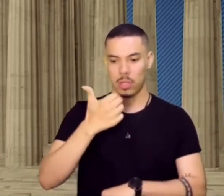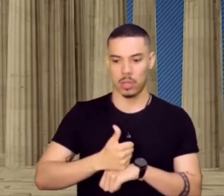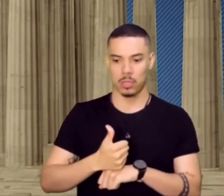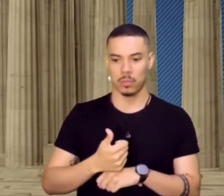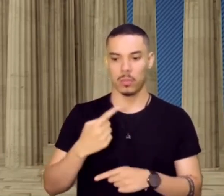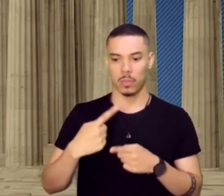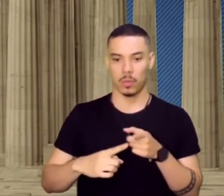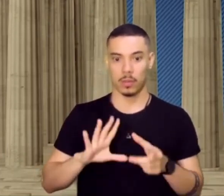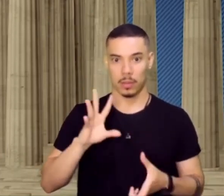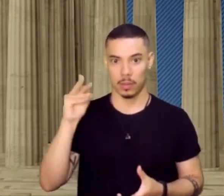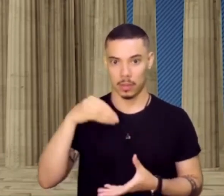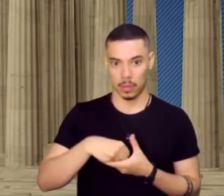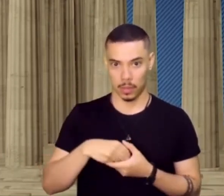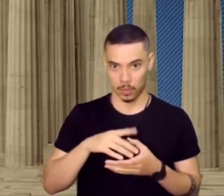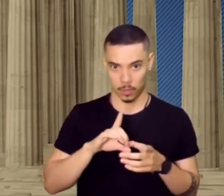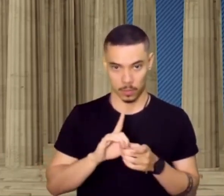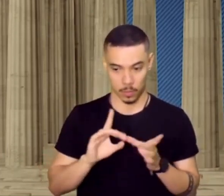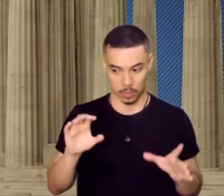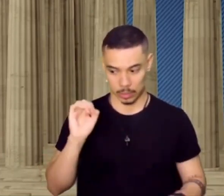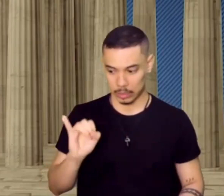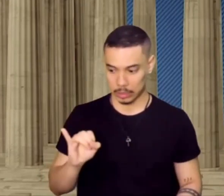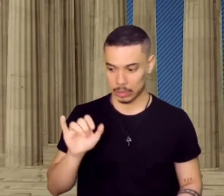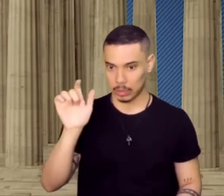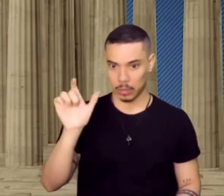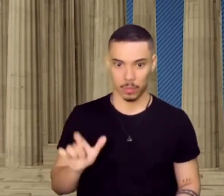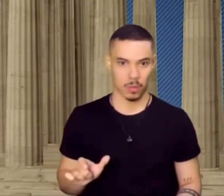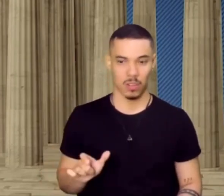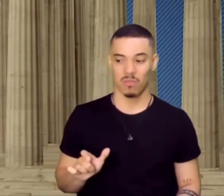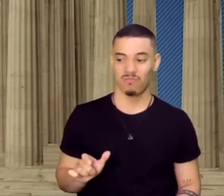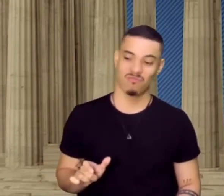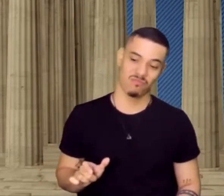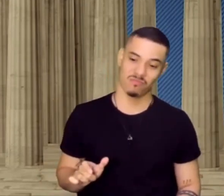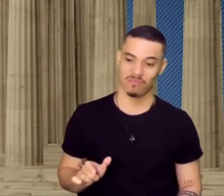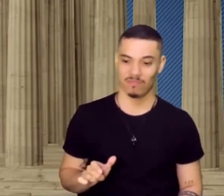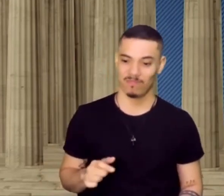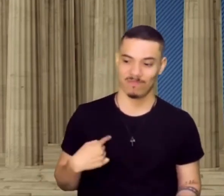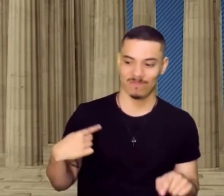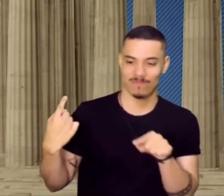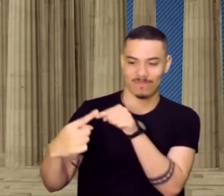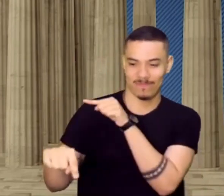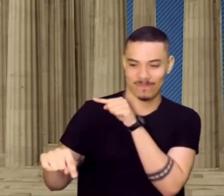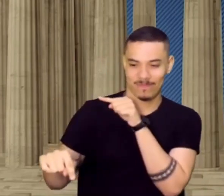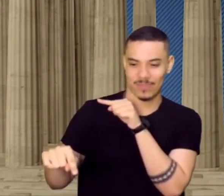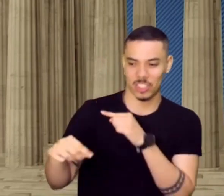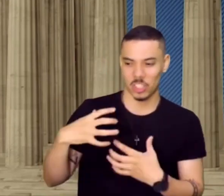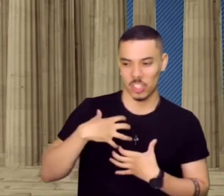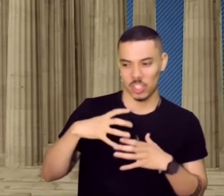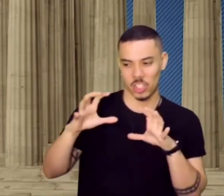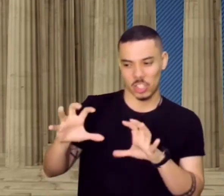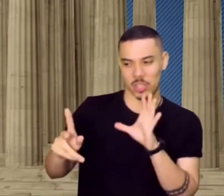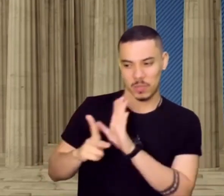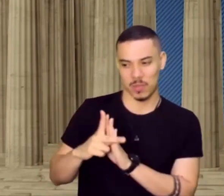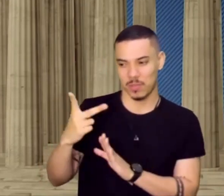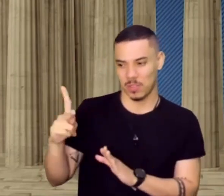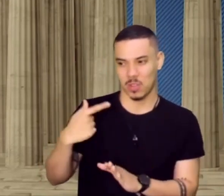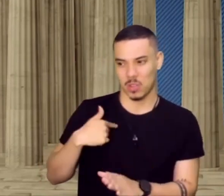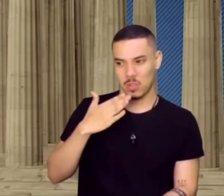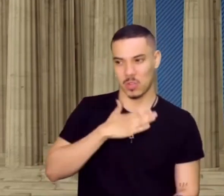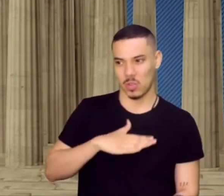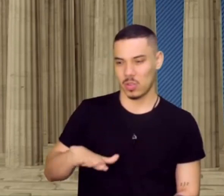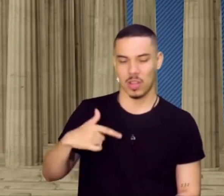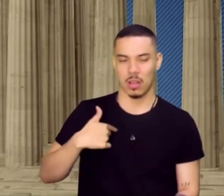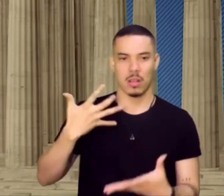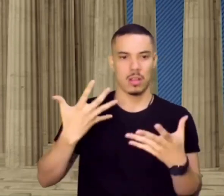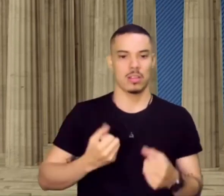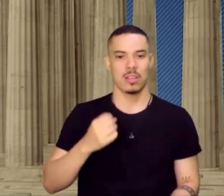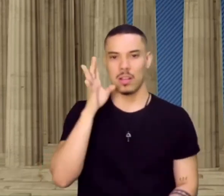da democracia, se a pessoa não for com a cara, não simpatizar com ela, não gostar da forma como ela lidera, ela não vai